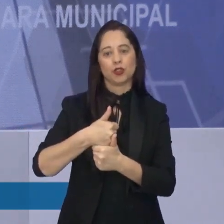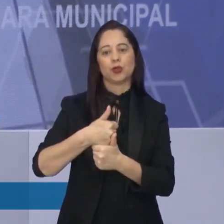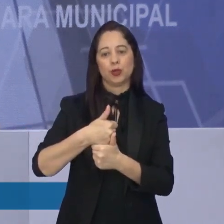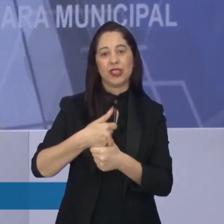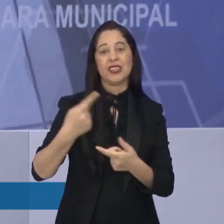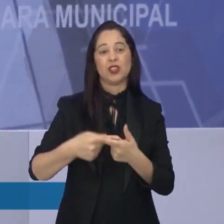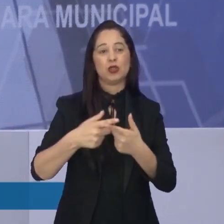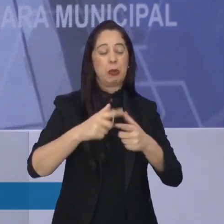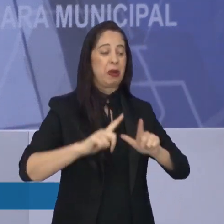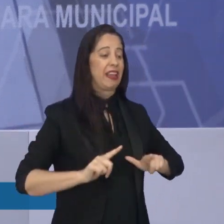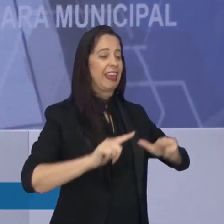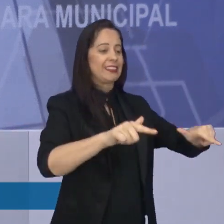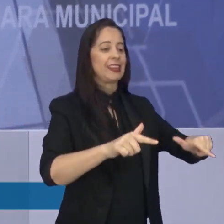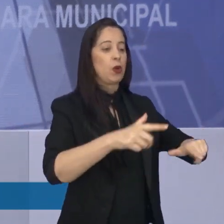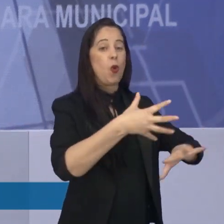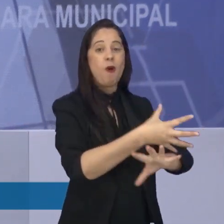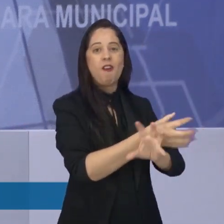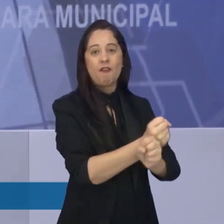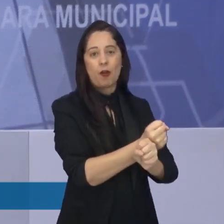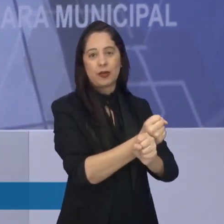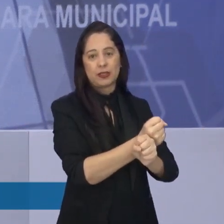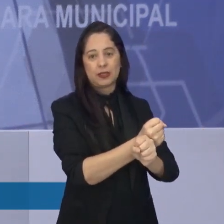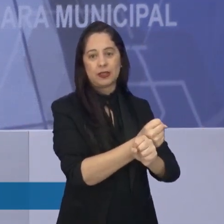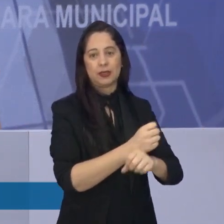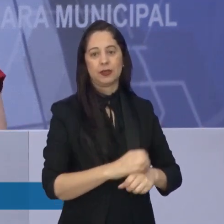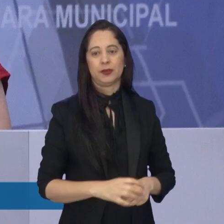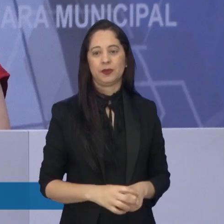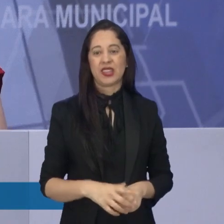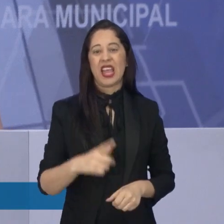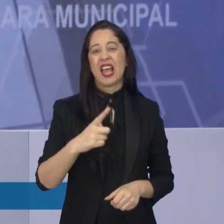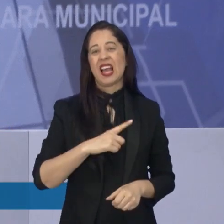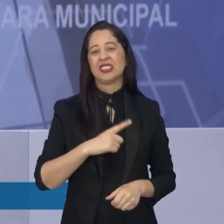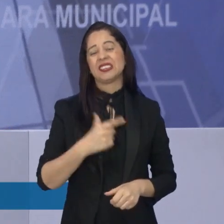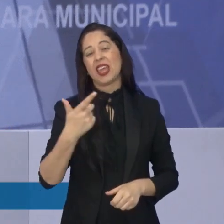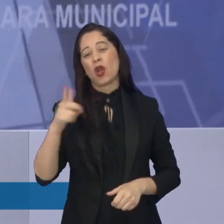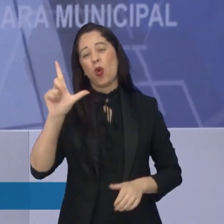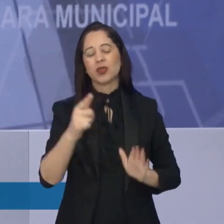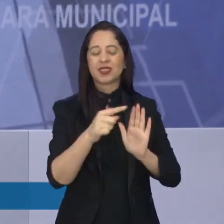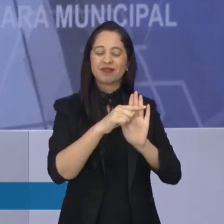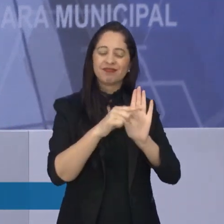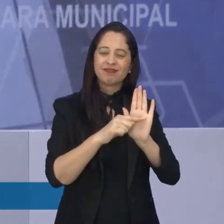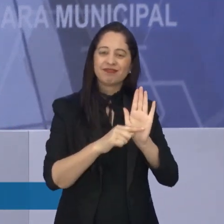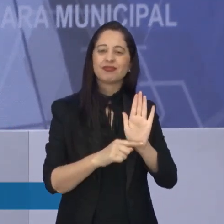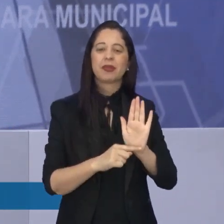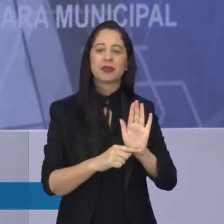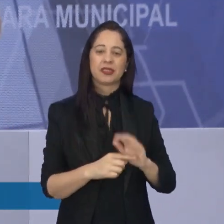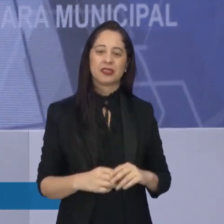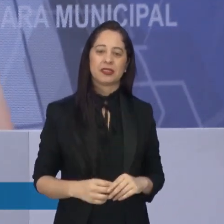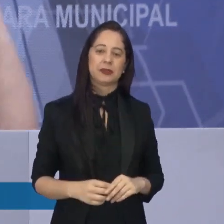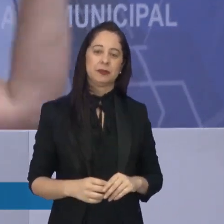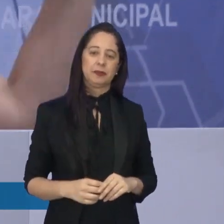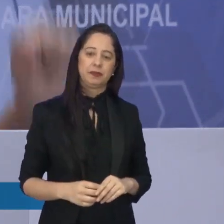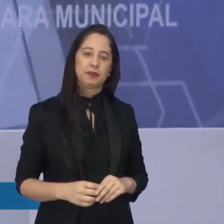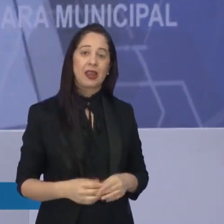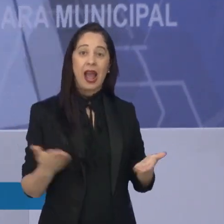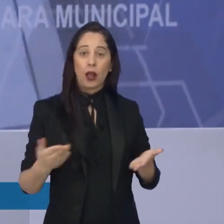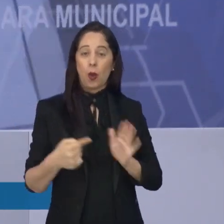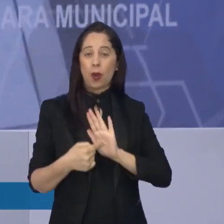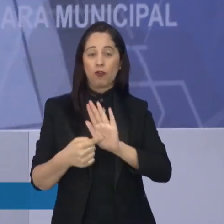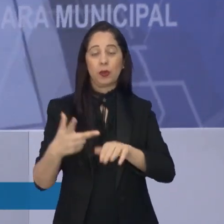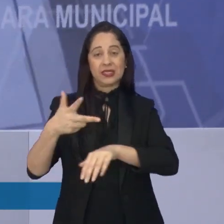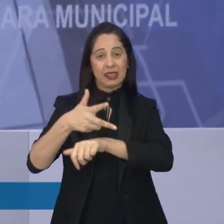concessão dos diplomas. Tem mais algumas questões, mas ficou aqui. Eu vou passar aqui o